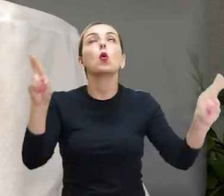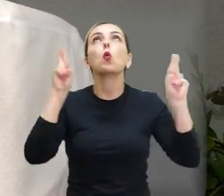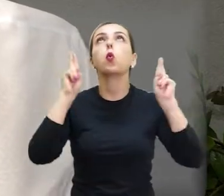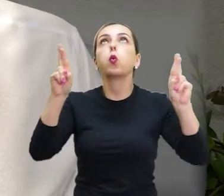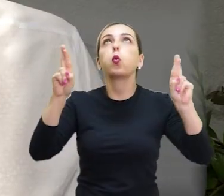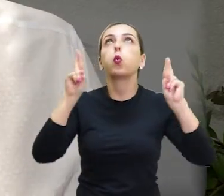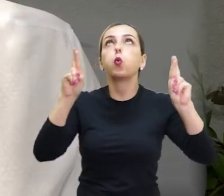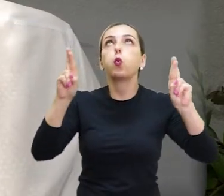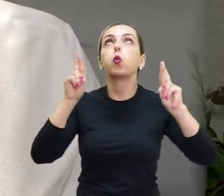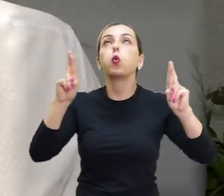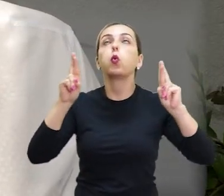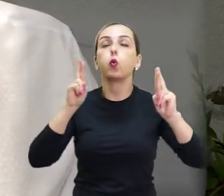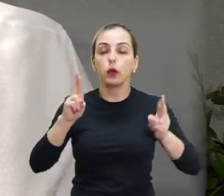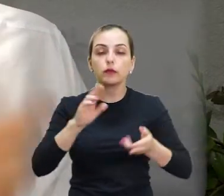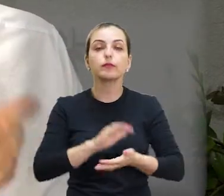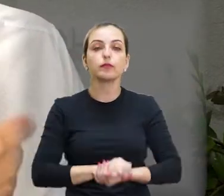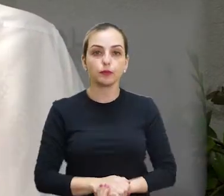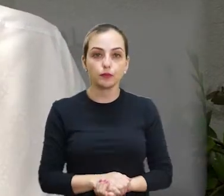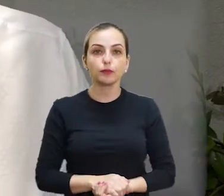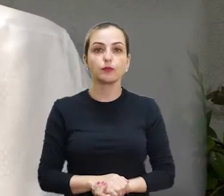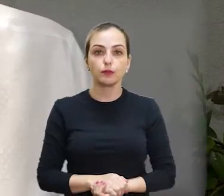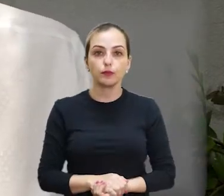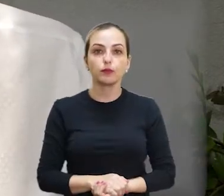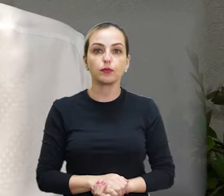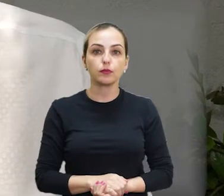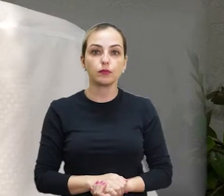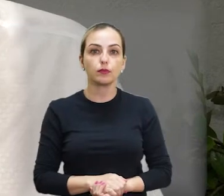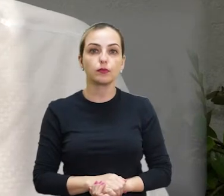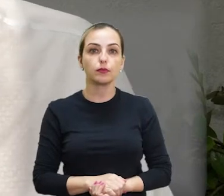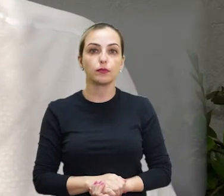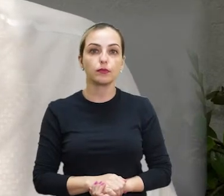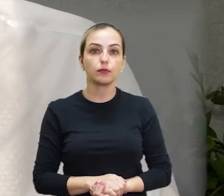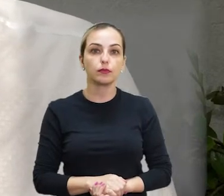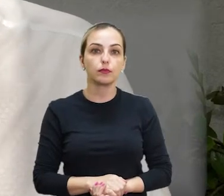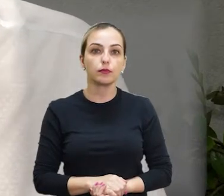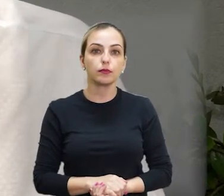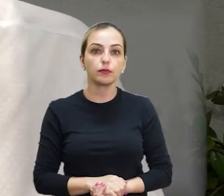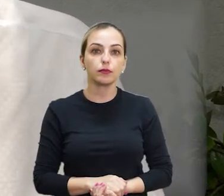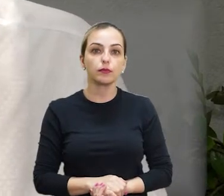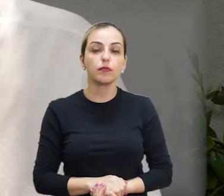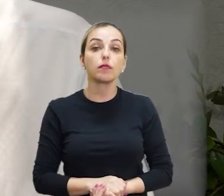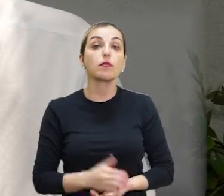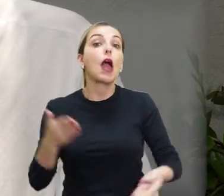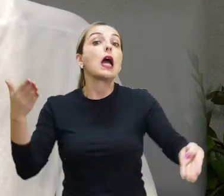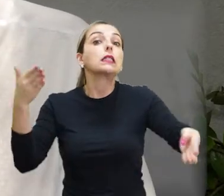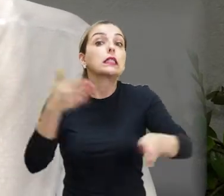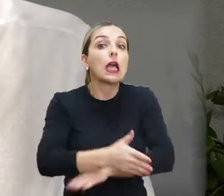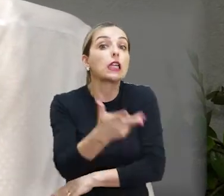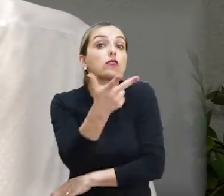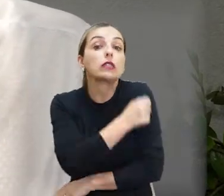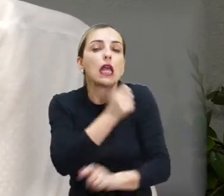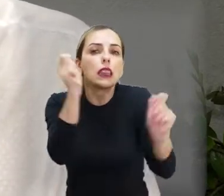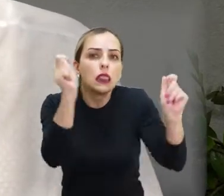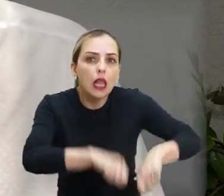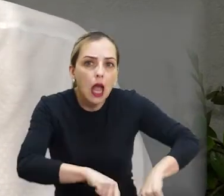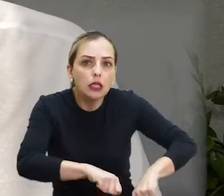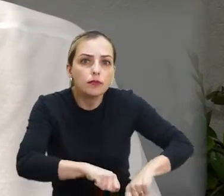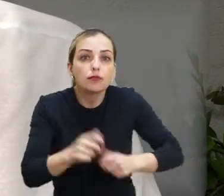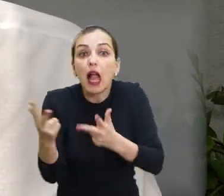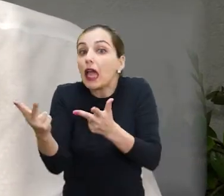coração que, observando esses dados, ouvindo essas informações, você se convença e vá tomar a vacina